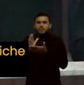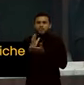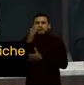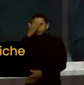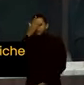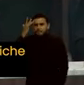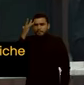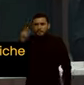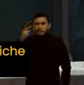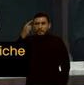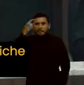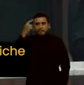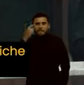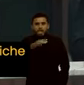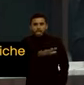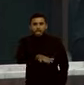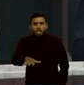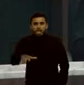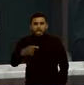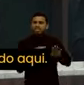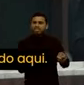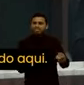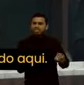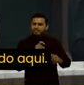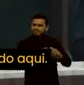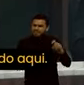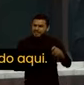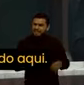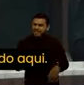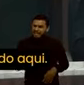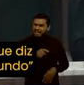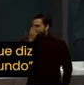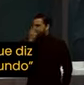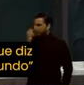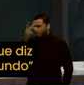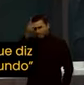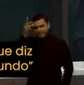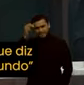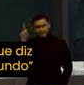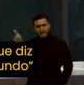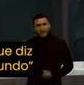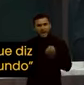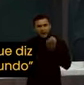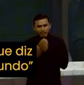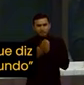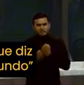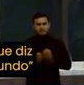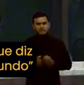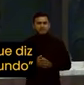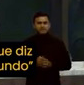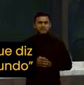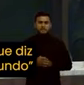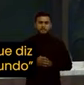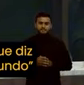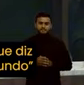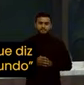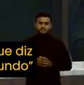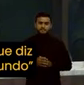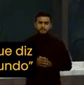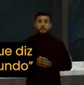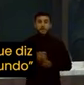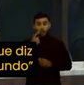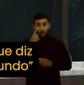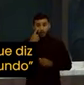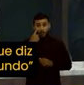tipo de fetiche criminoso em criança. Porque é isso que está acontecendo aqui. Eu vou ler para vocês o projeto que diz assim: